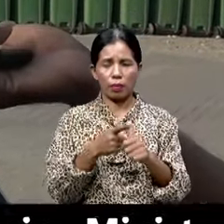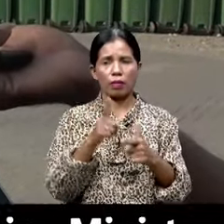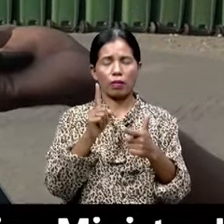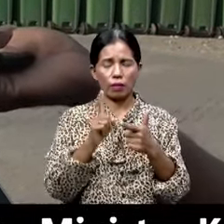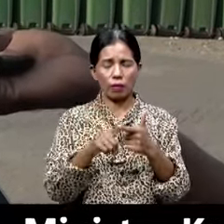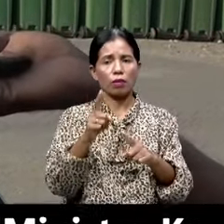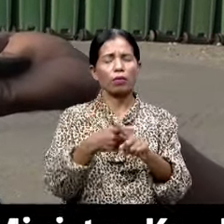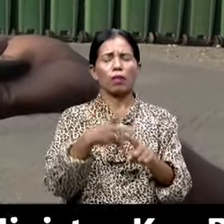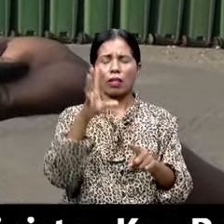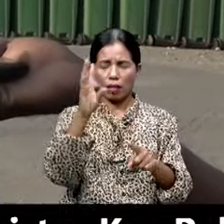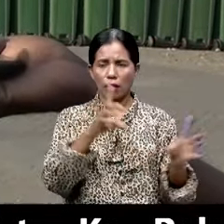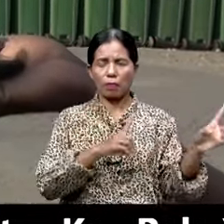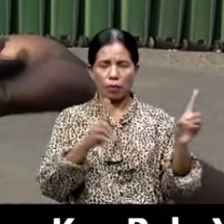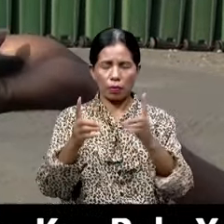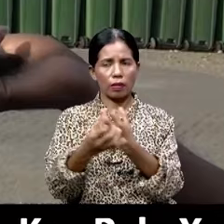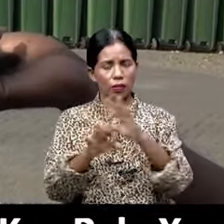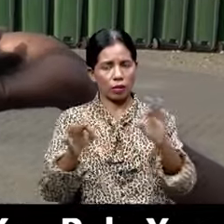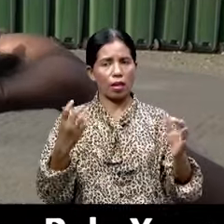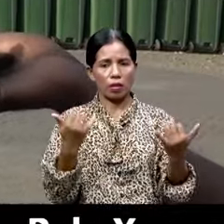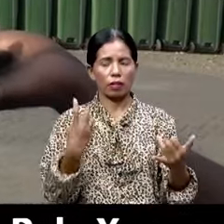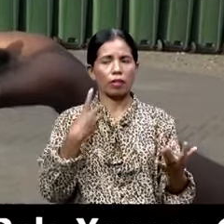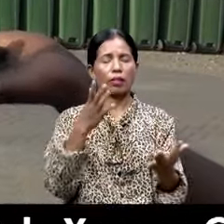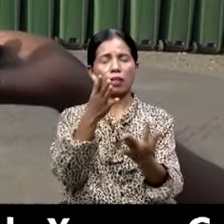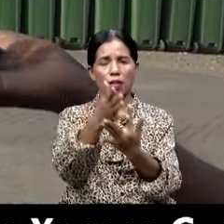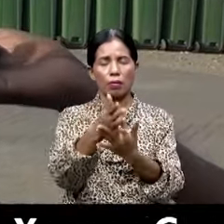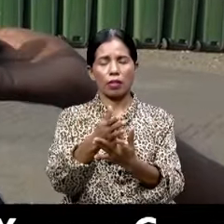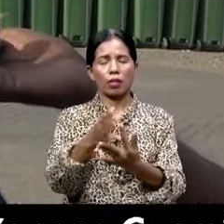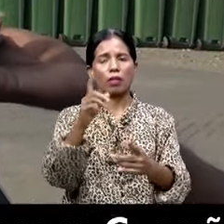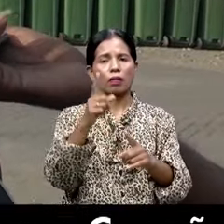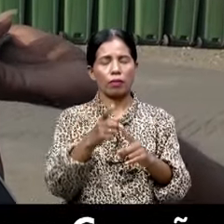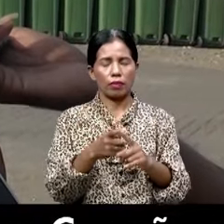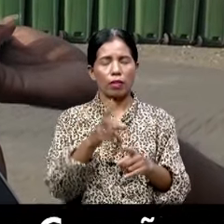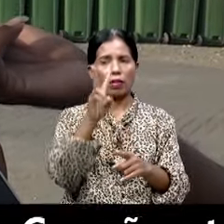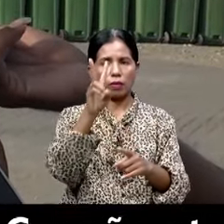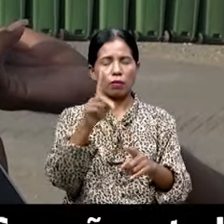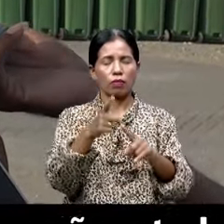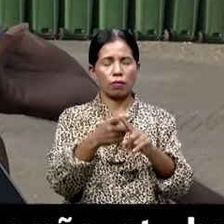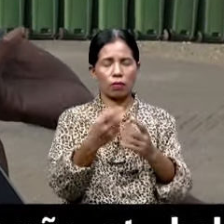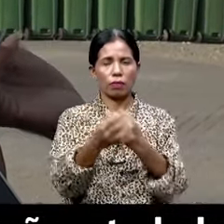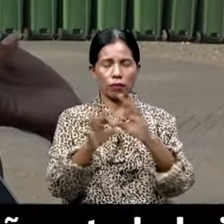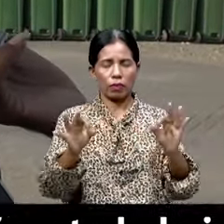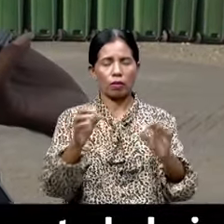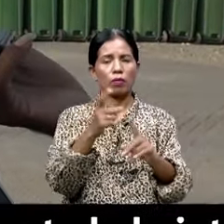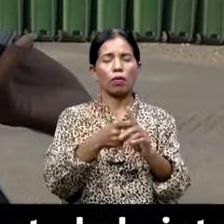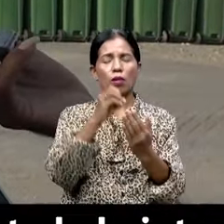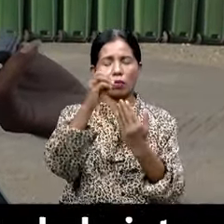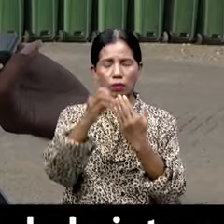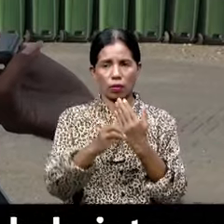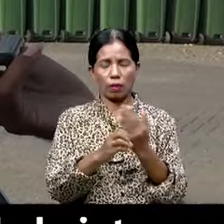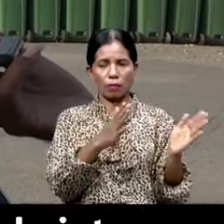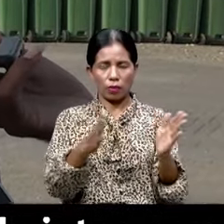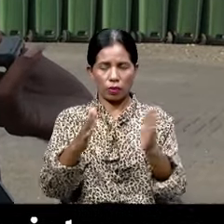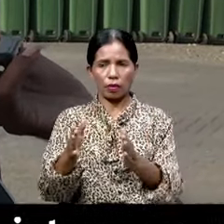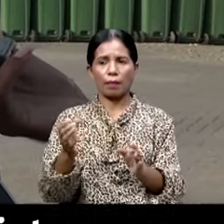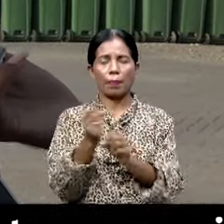né que implementa ultrapassando agora ita tá mais a segunda fase né que se hoto e fulan outubro tinha da né. Então, o processo que nós